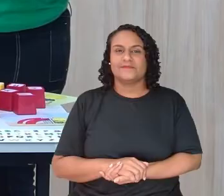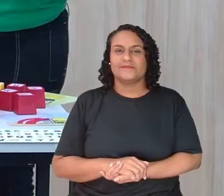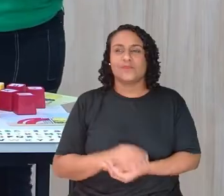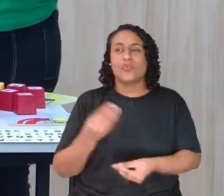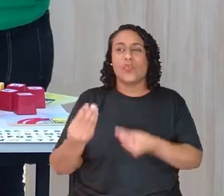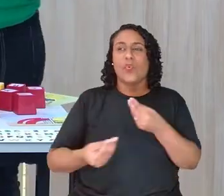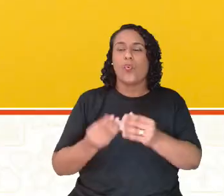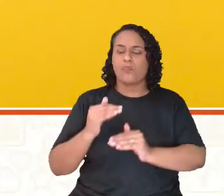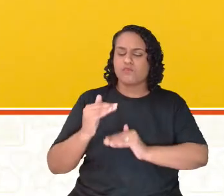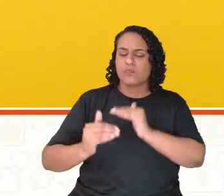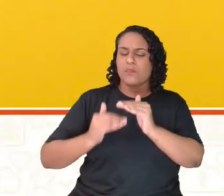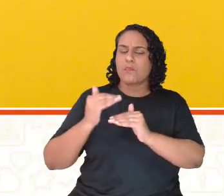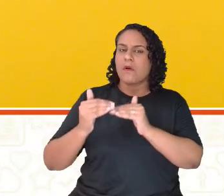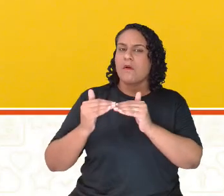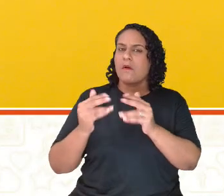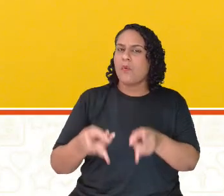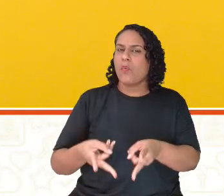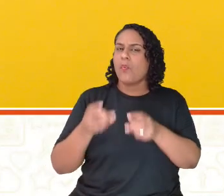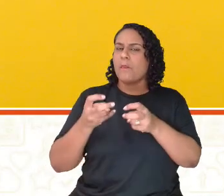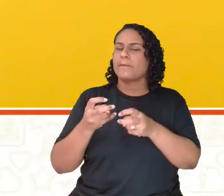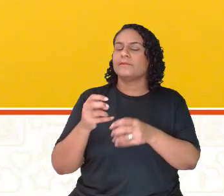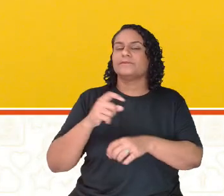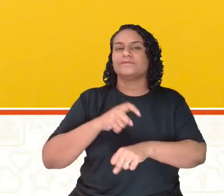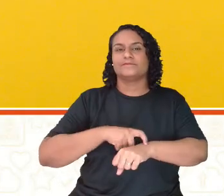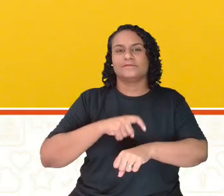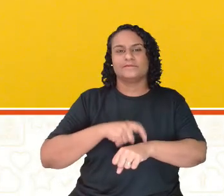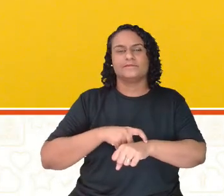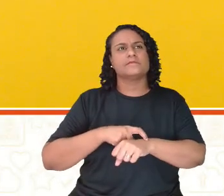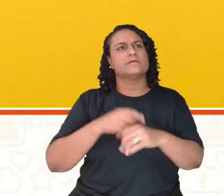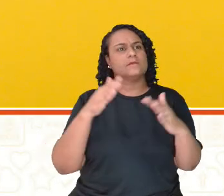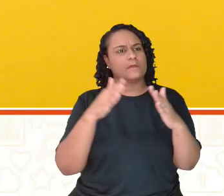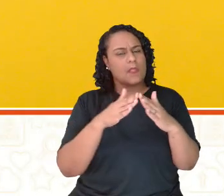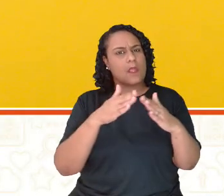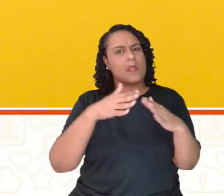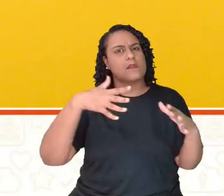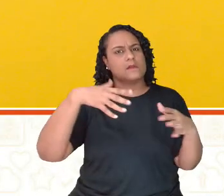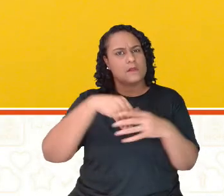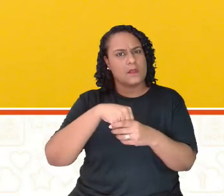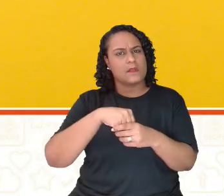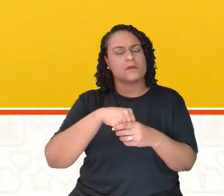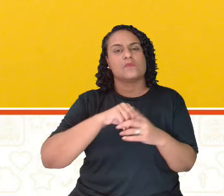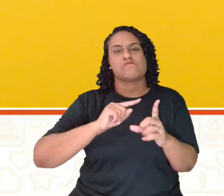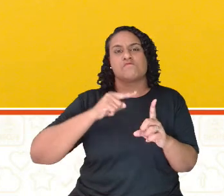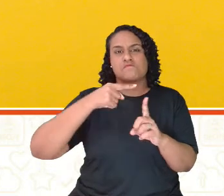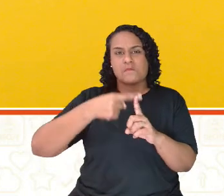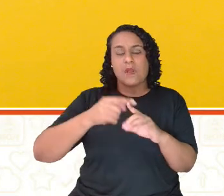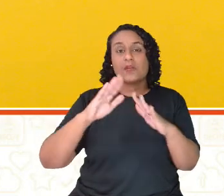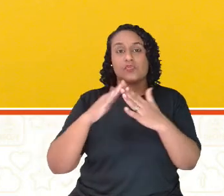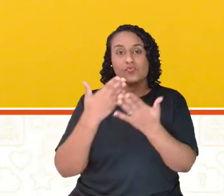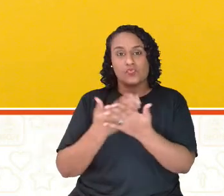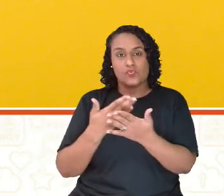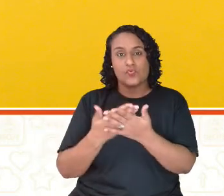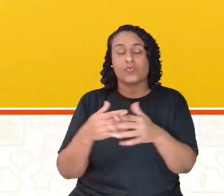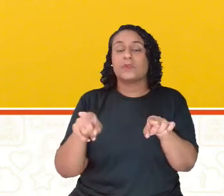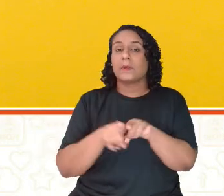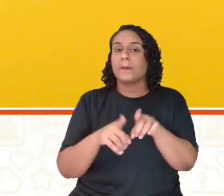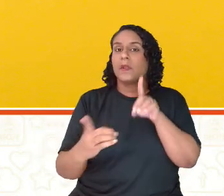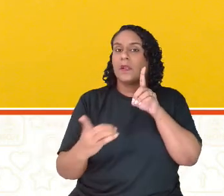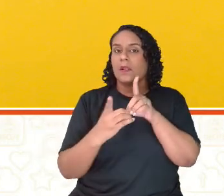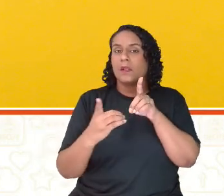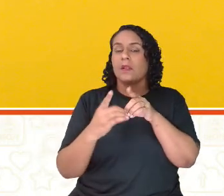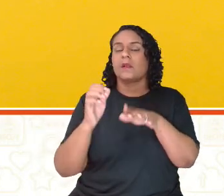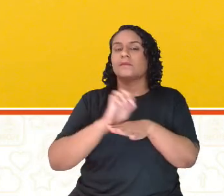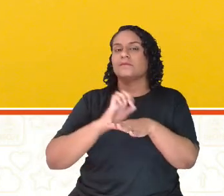Como desenvolver essa orientação temporal? Em casa, na escola, nesse atendimento